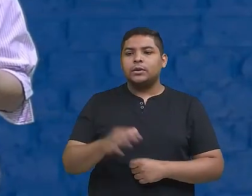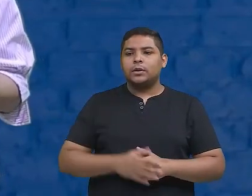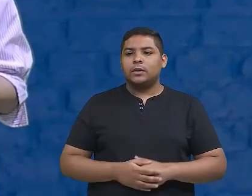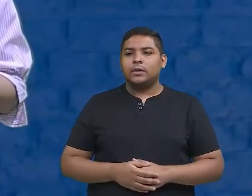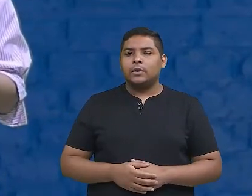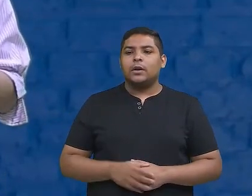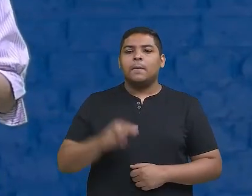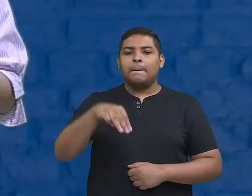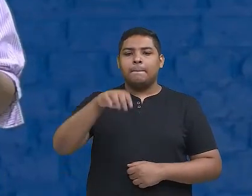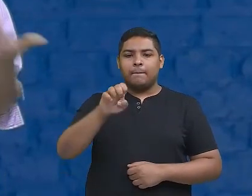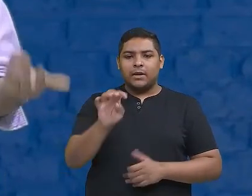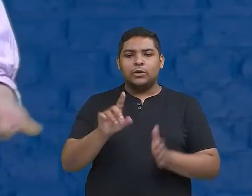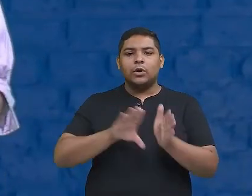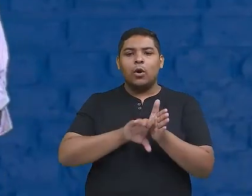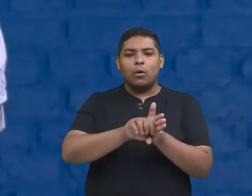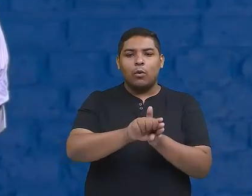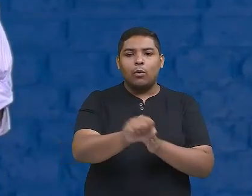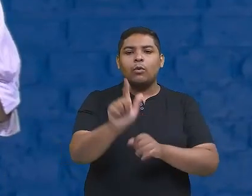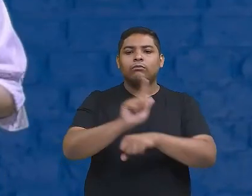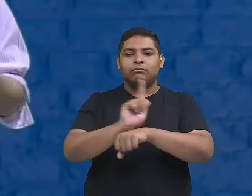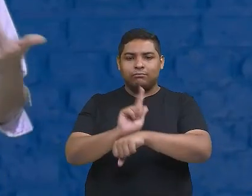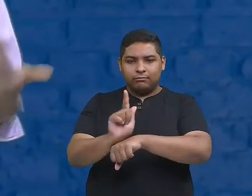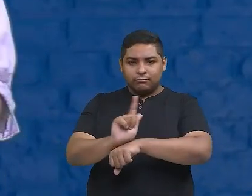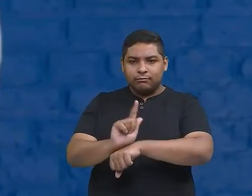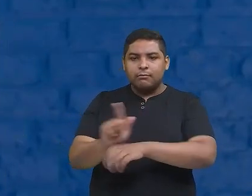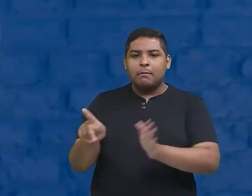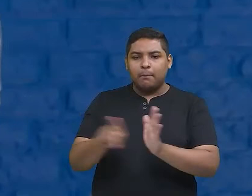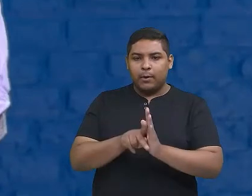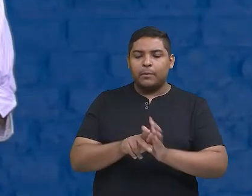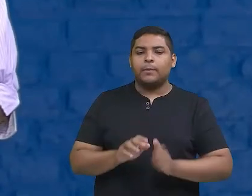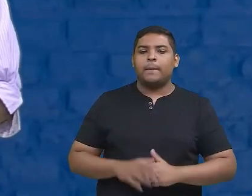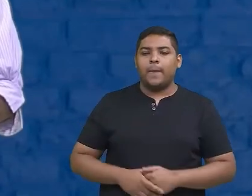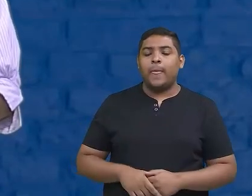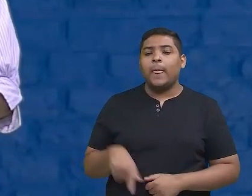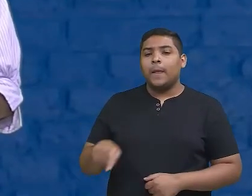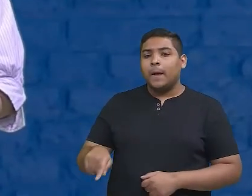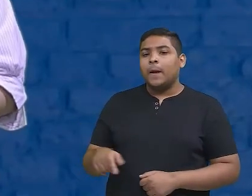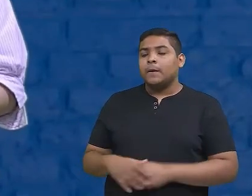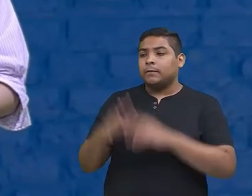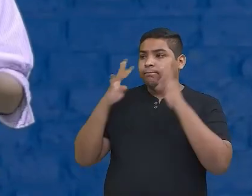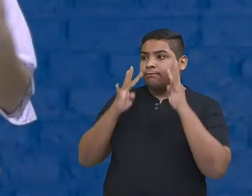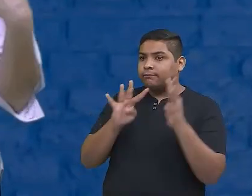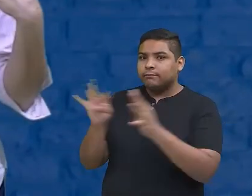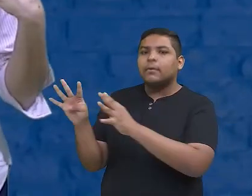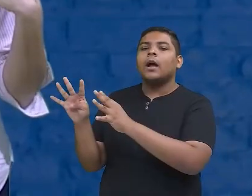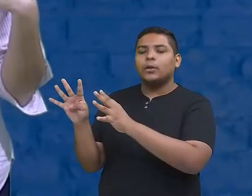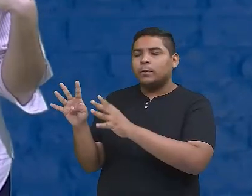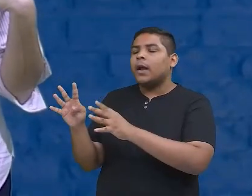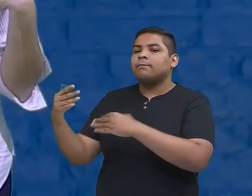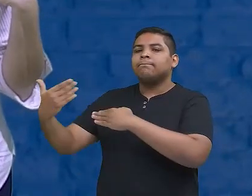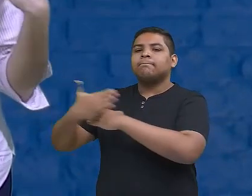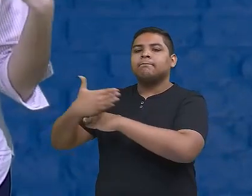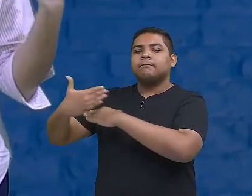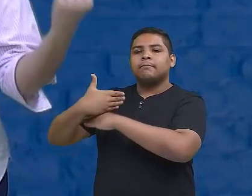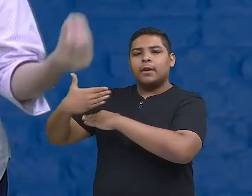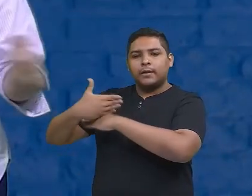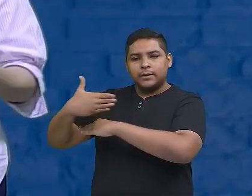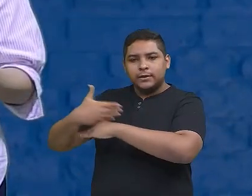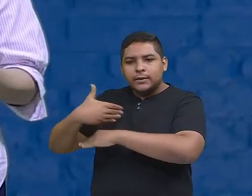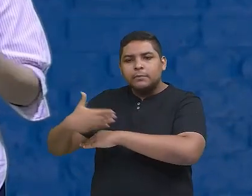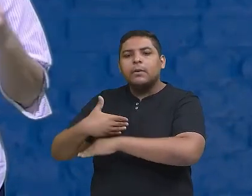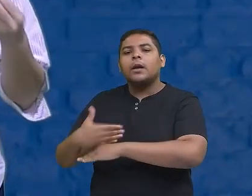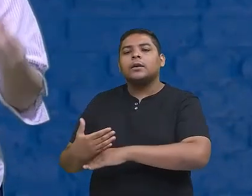gente consegue chamar a atenção dos alunos para eles participarem, ok? Porque aqui onde eu estou, fica